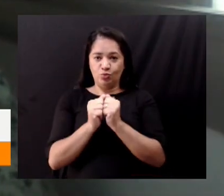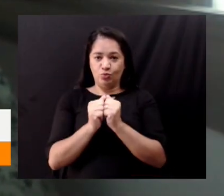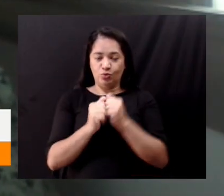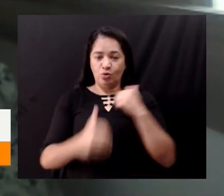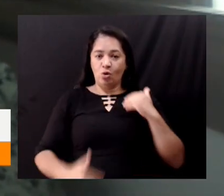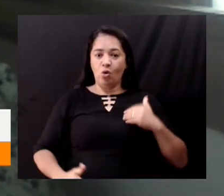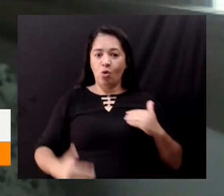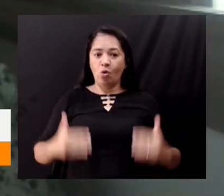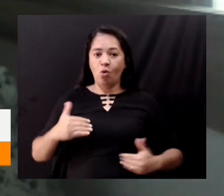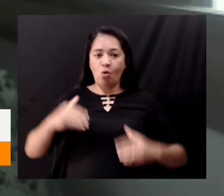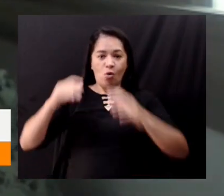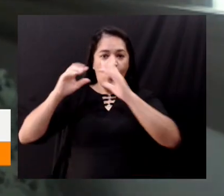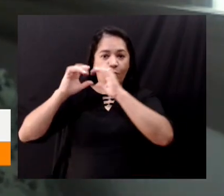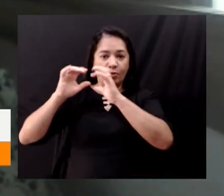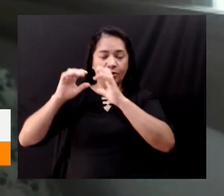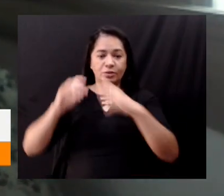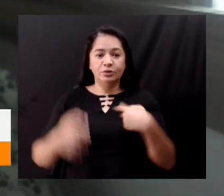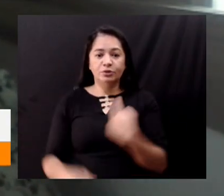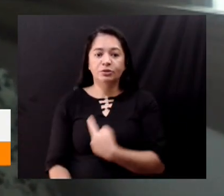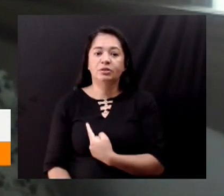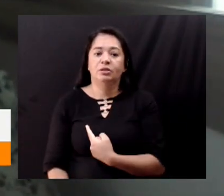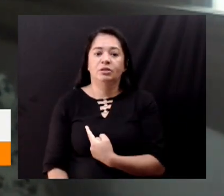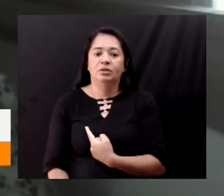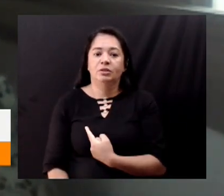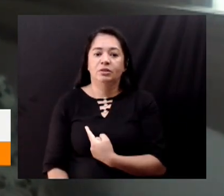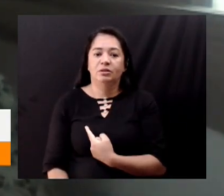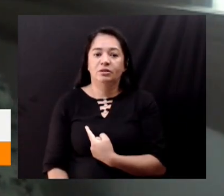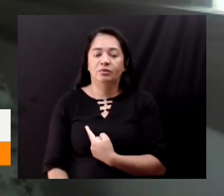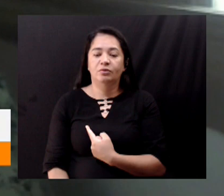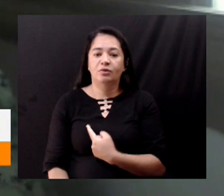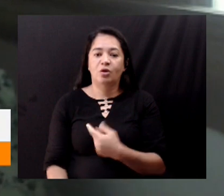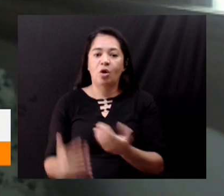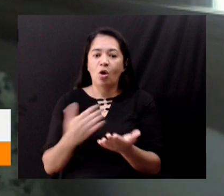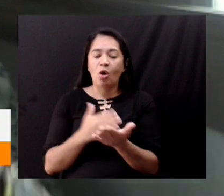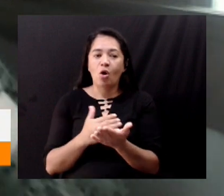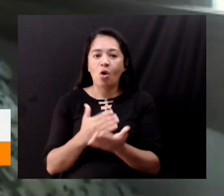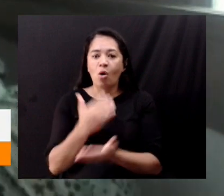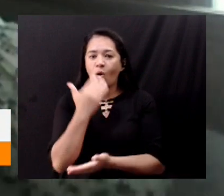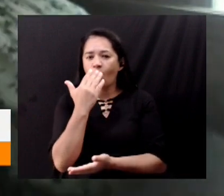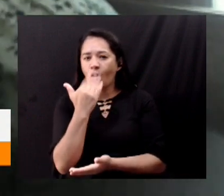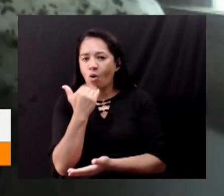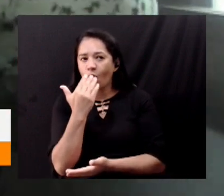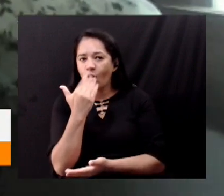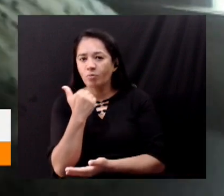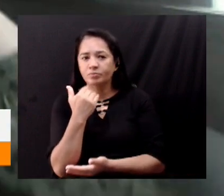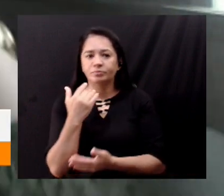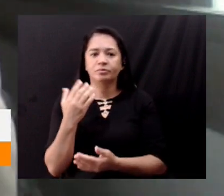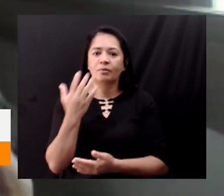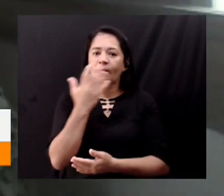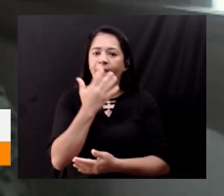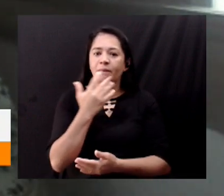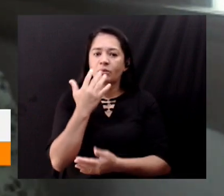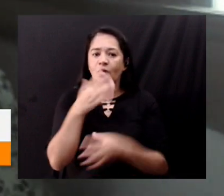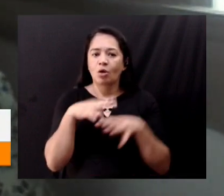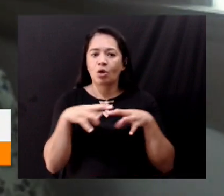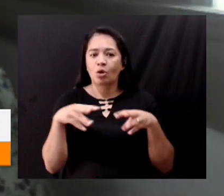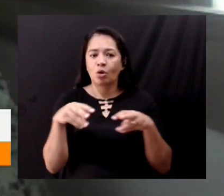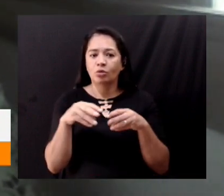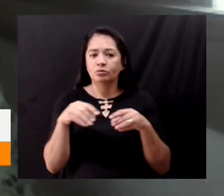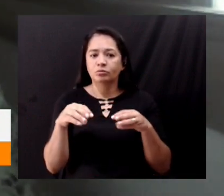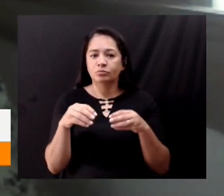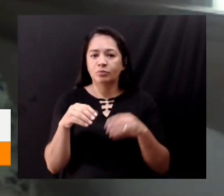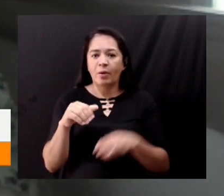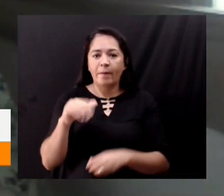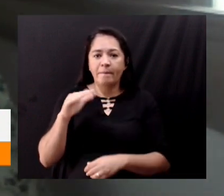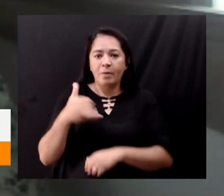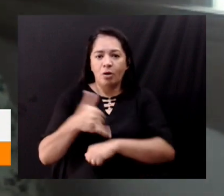Quando a gente insere, né, um alimento, um açúcar, um alimento ali mais gorduroso para uma criança